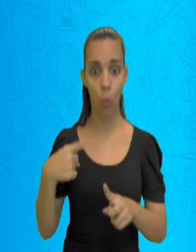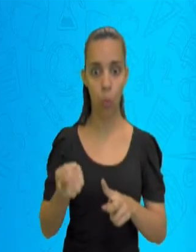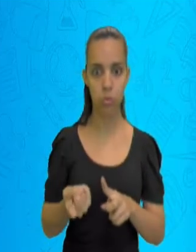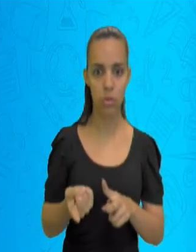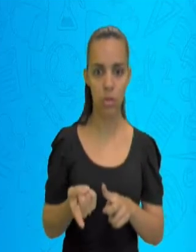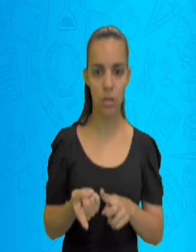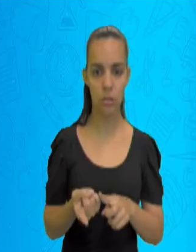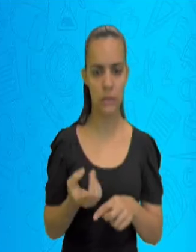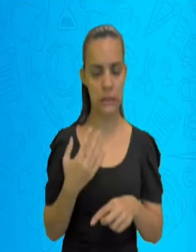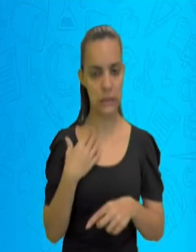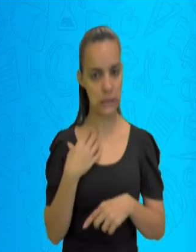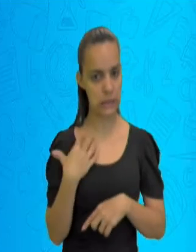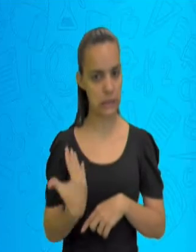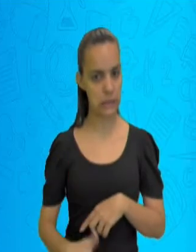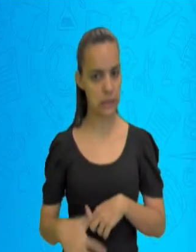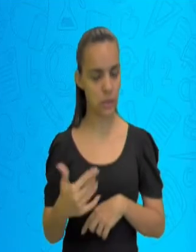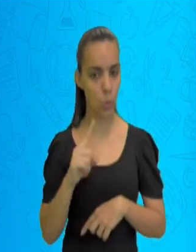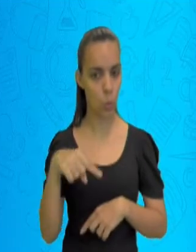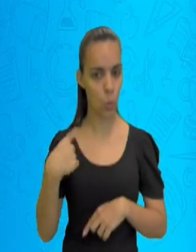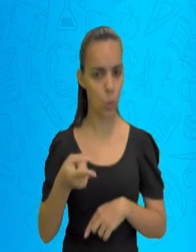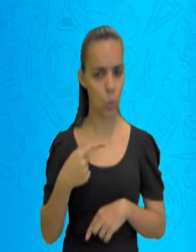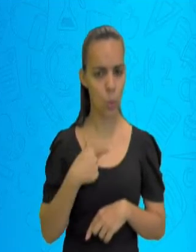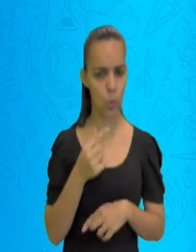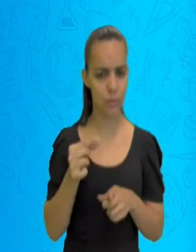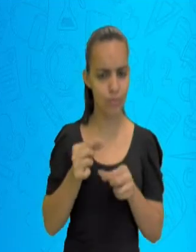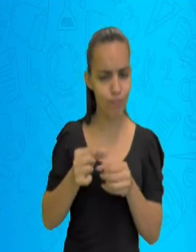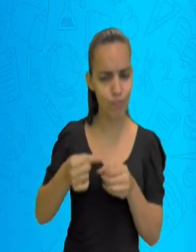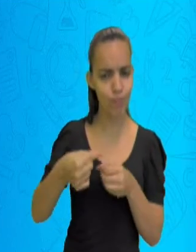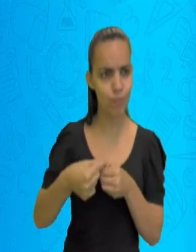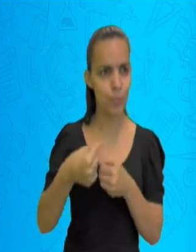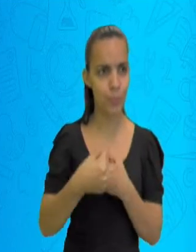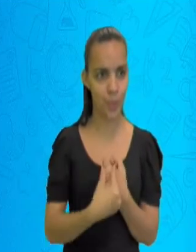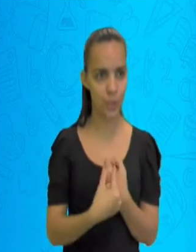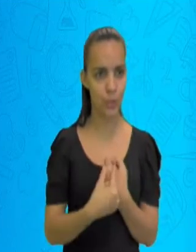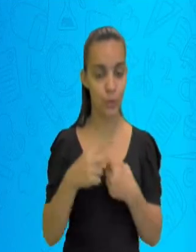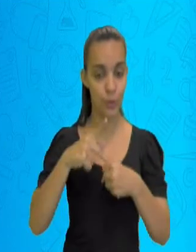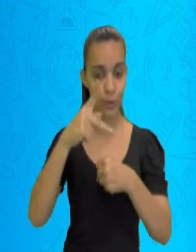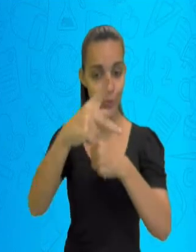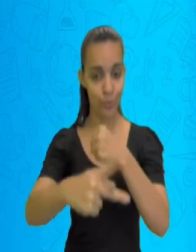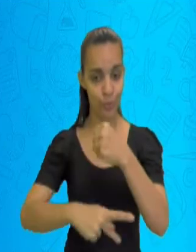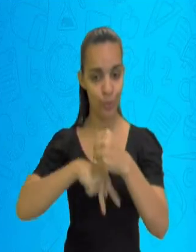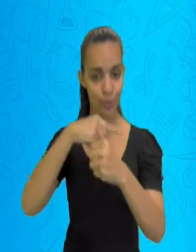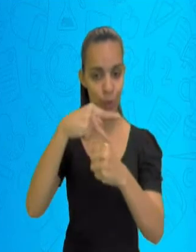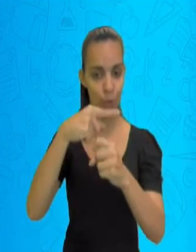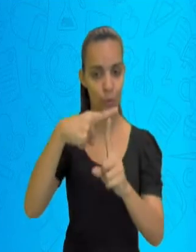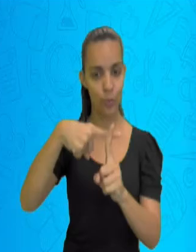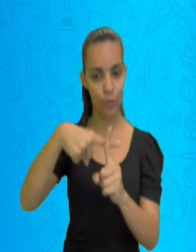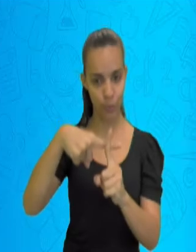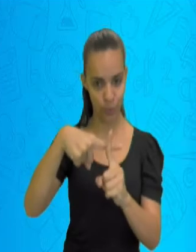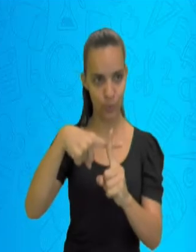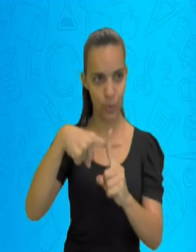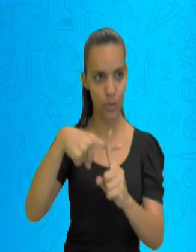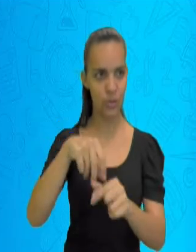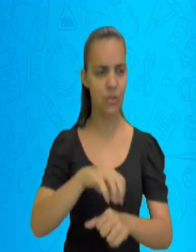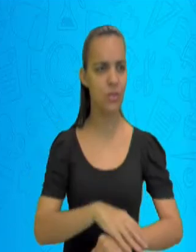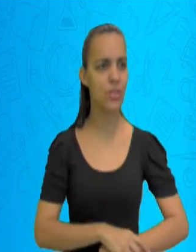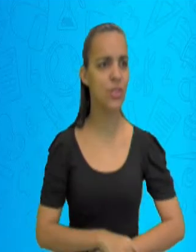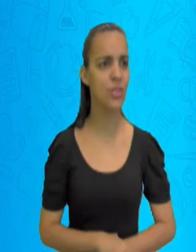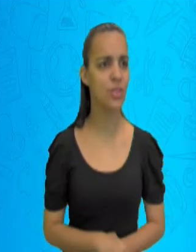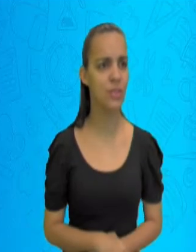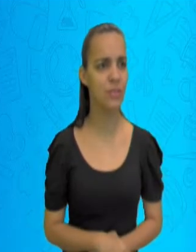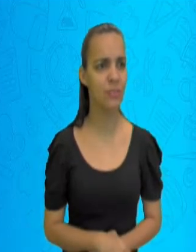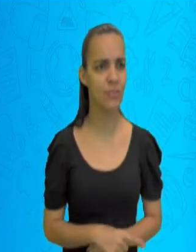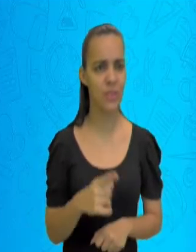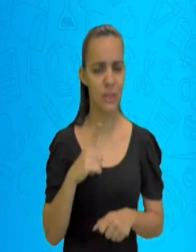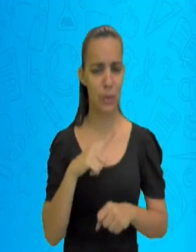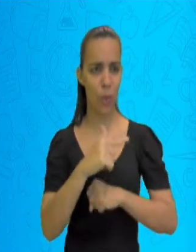partícula elétrica no átomo que recebeu o nome de próton. Então, nesse momento, o átomo